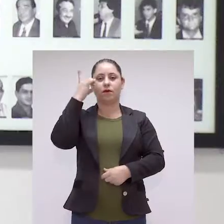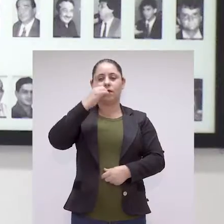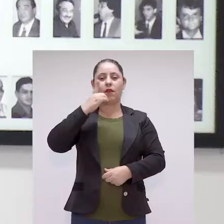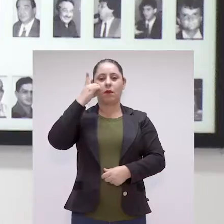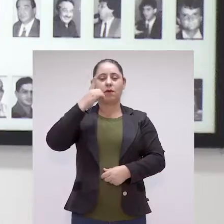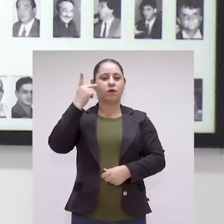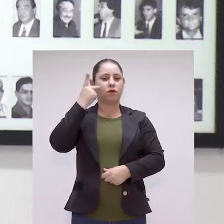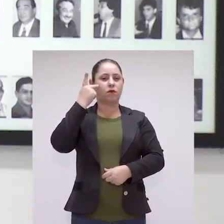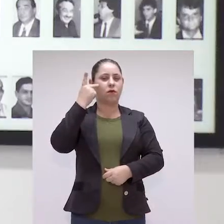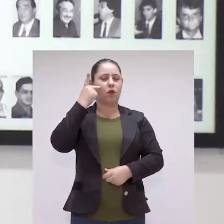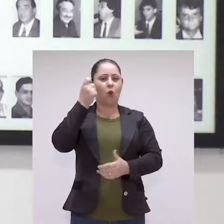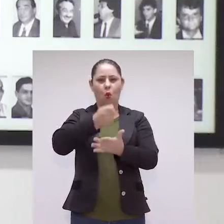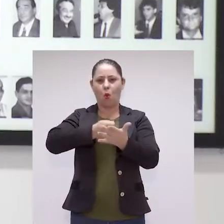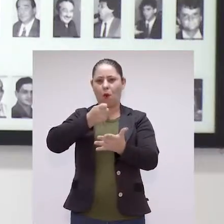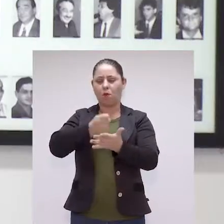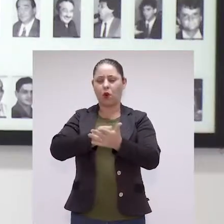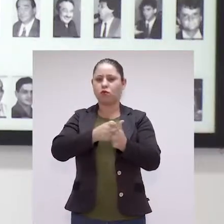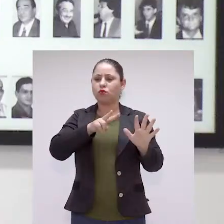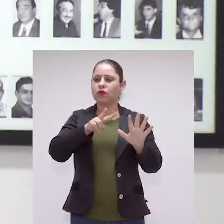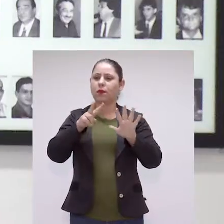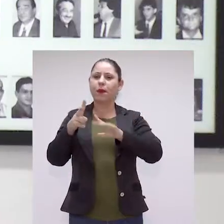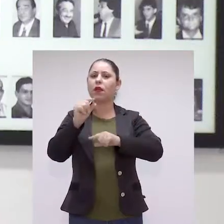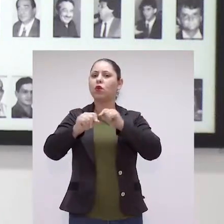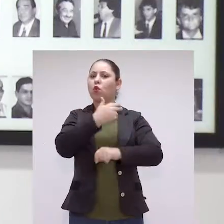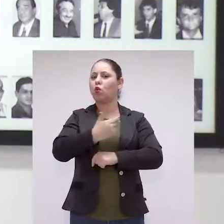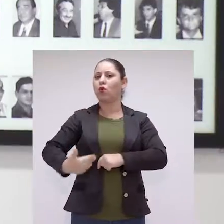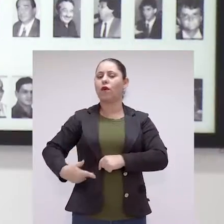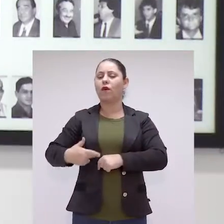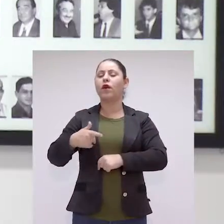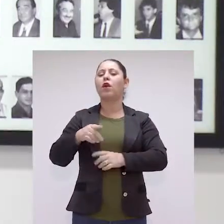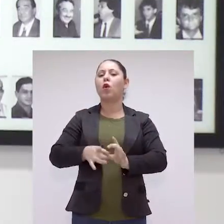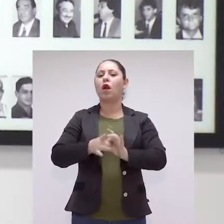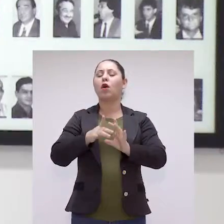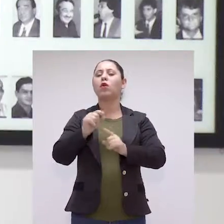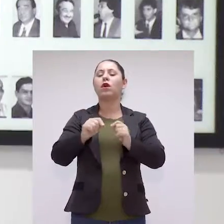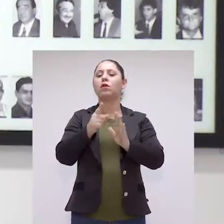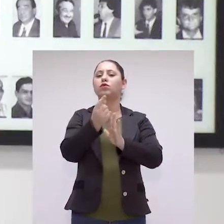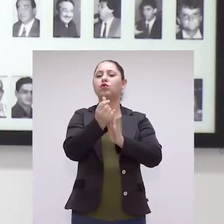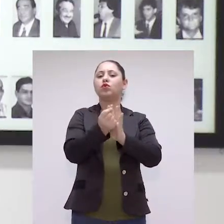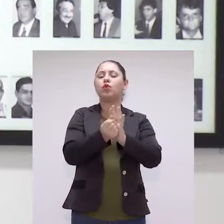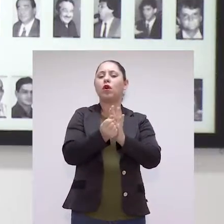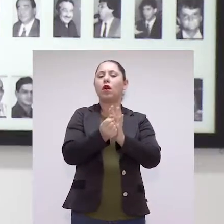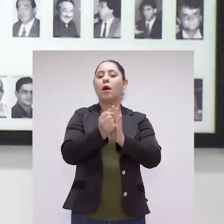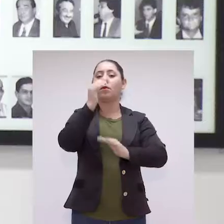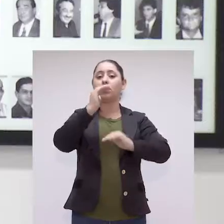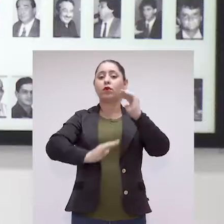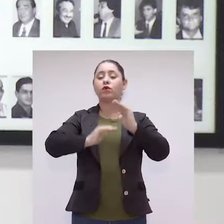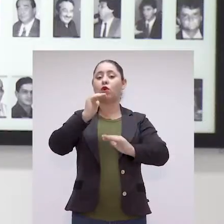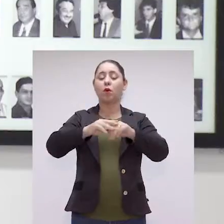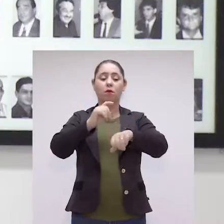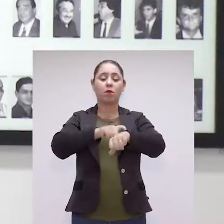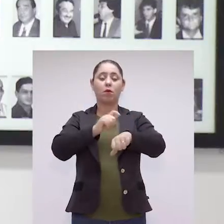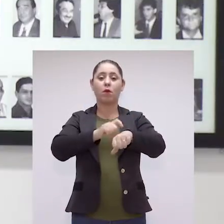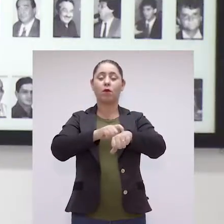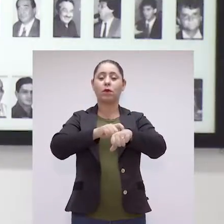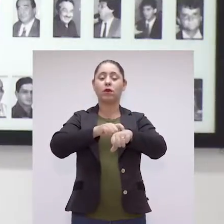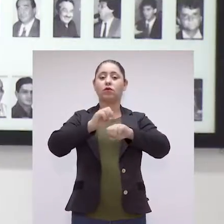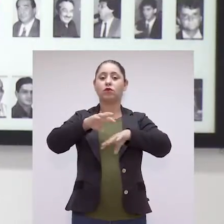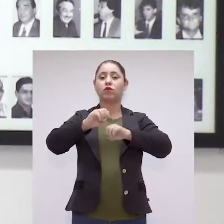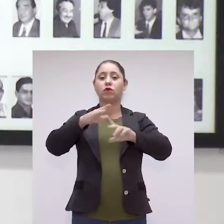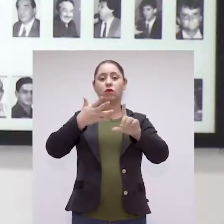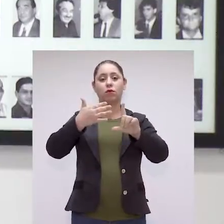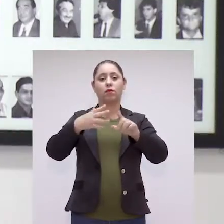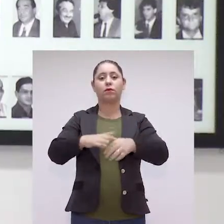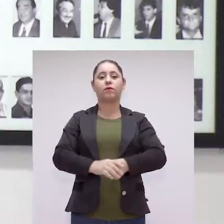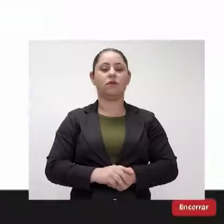O deputado Pedro Kemp cobrou durante a semana que os governos concedam auxílio financeiro aos professores durante